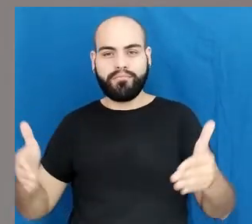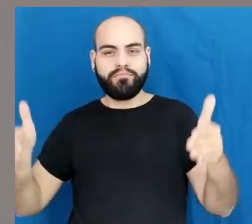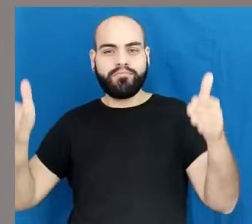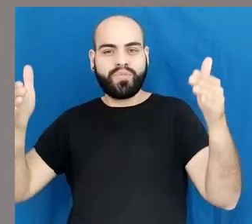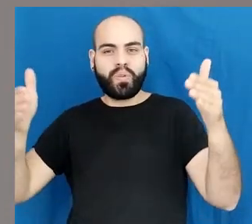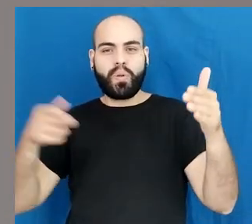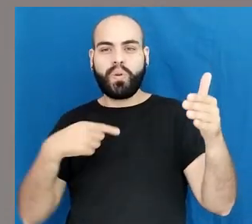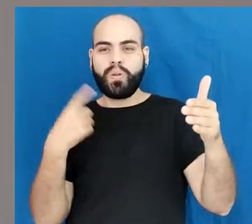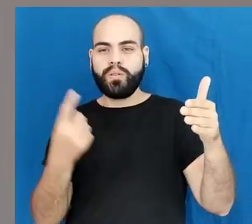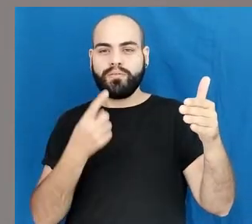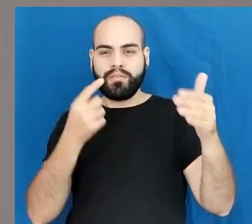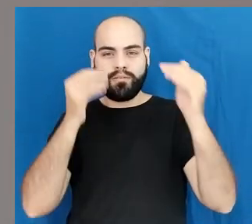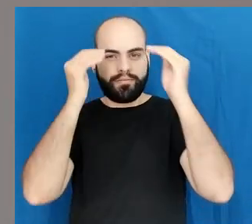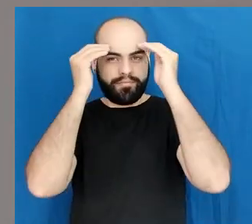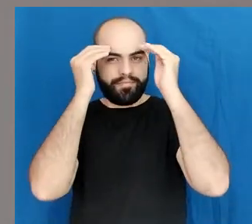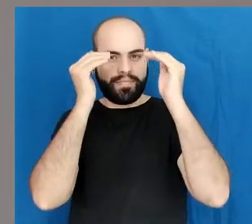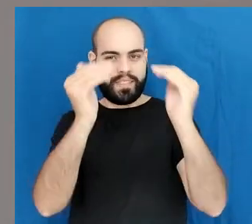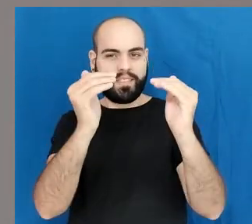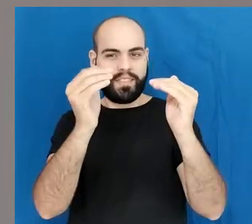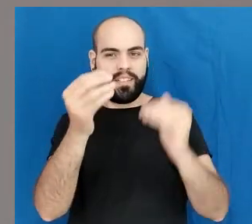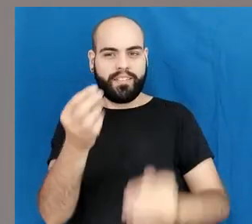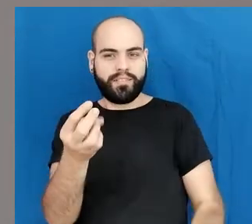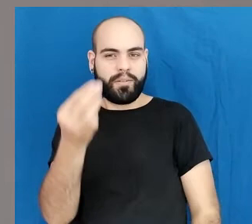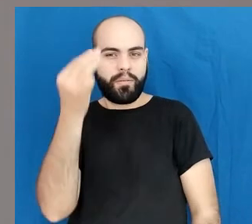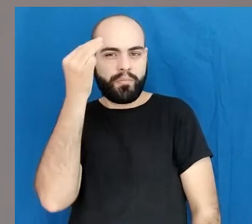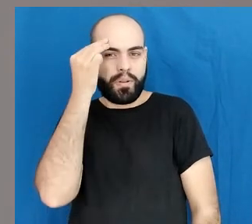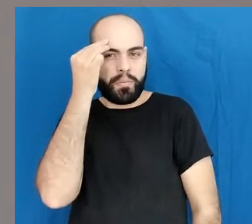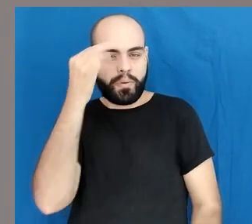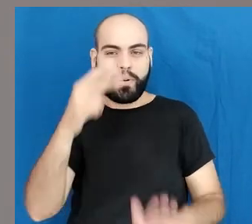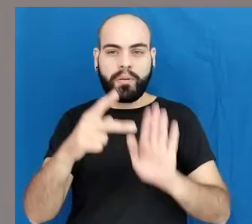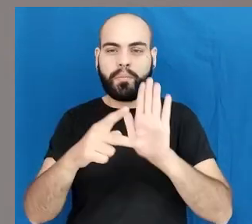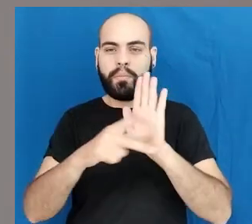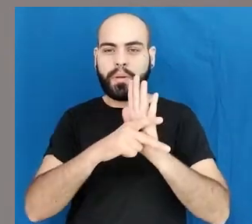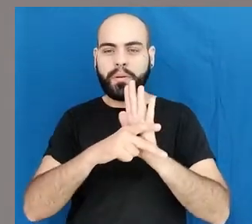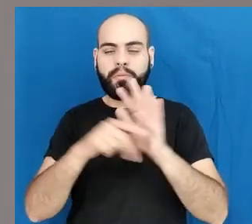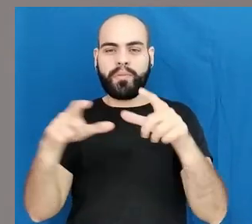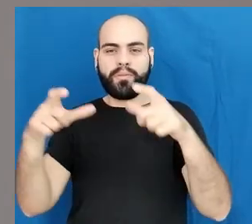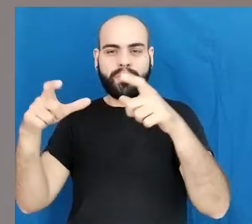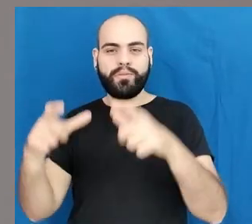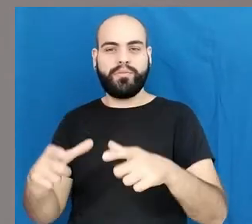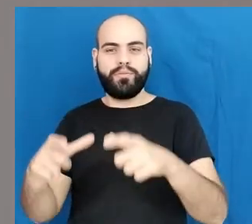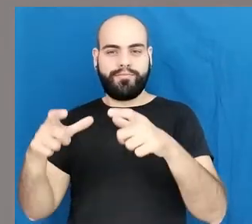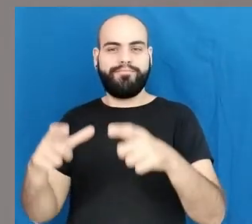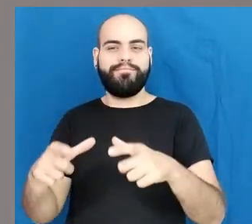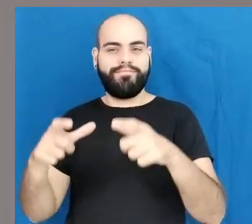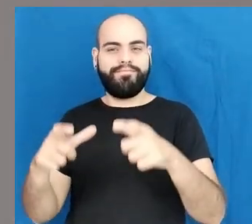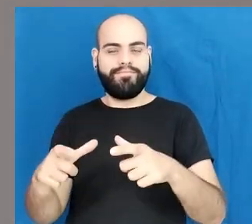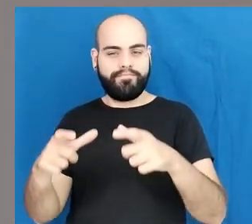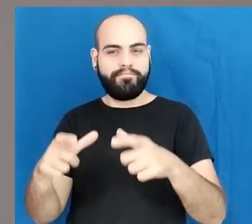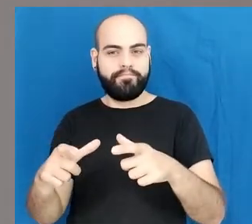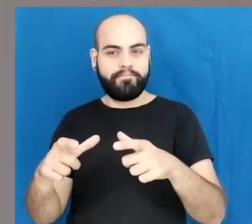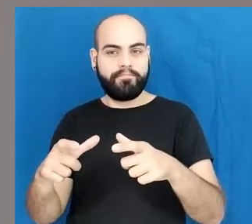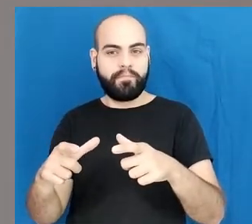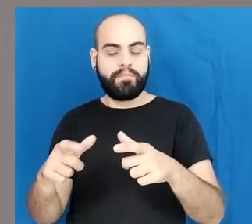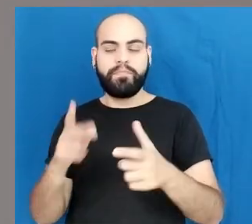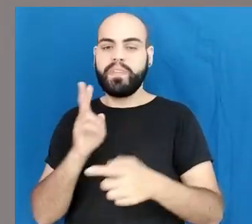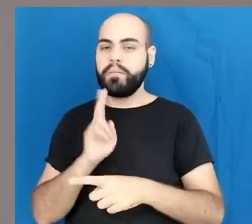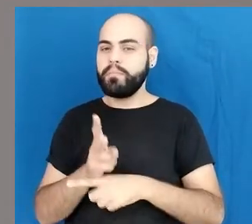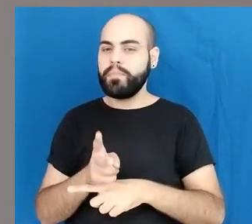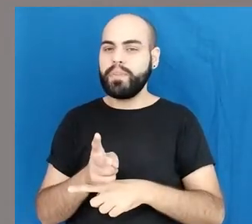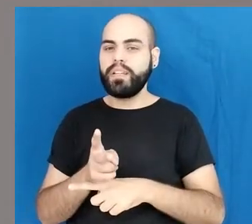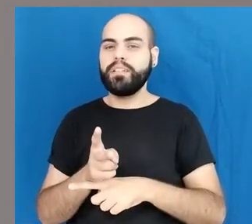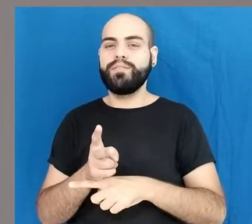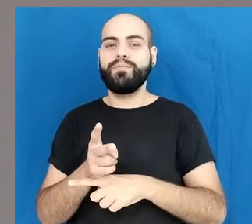painel que nós respeitamos como incorporados à memória da casa e tratamos de preservar da melhor maneira possível, embora